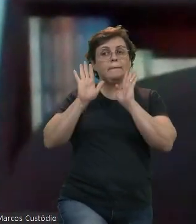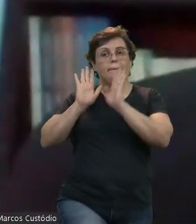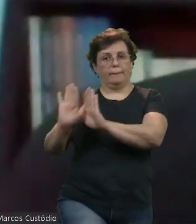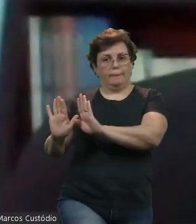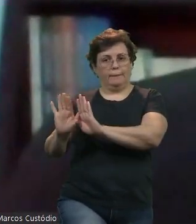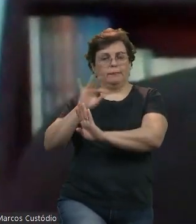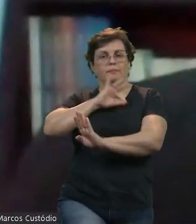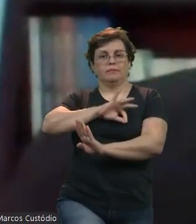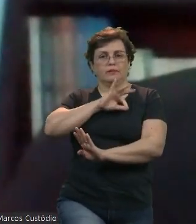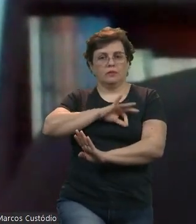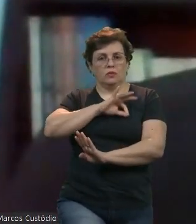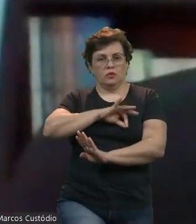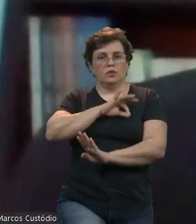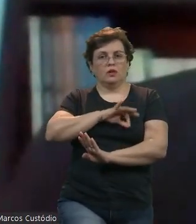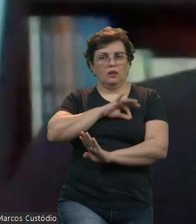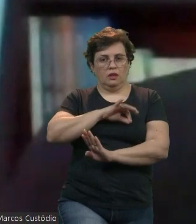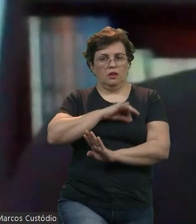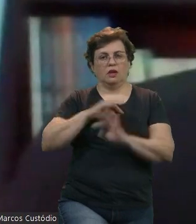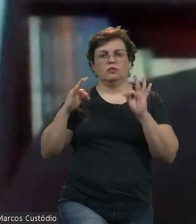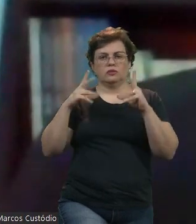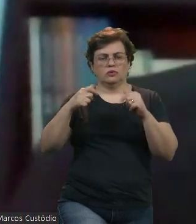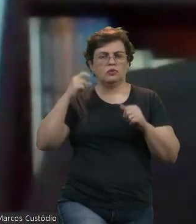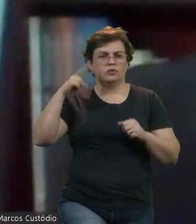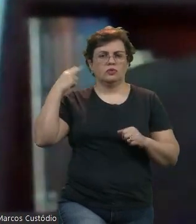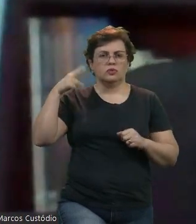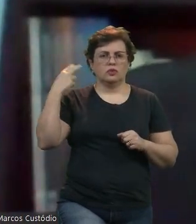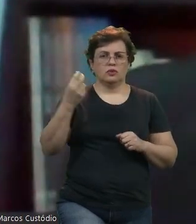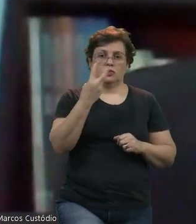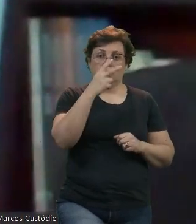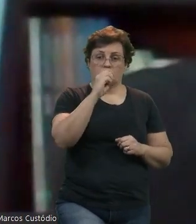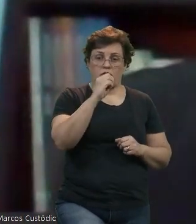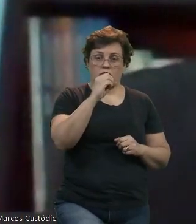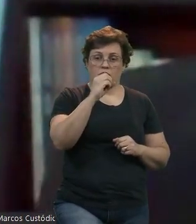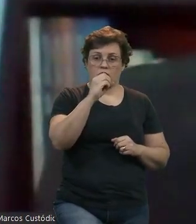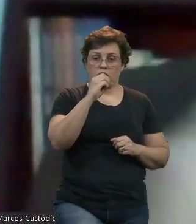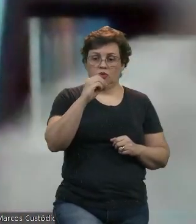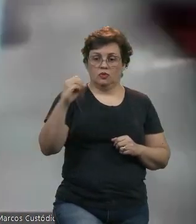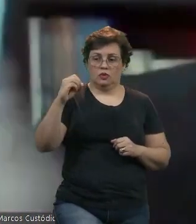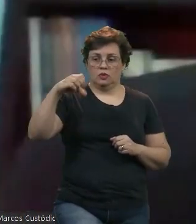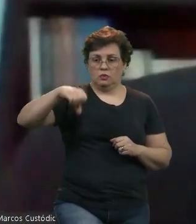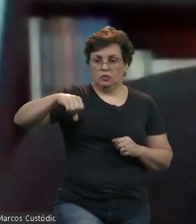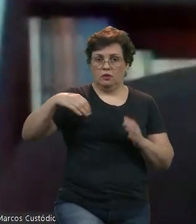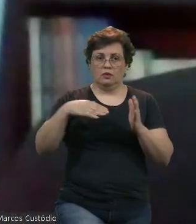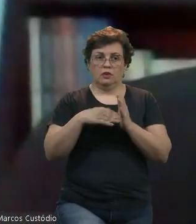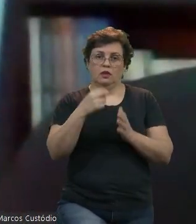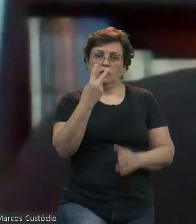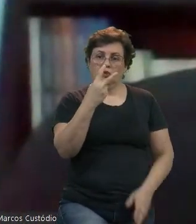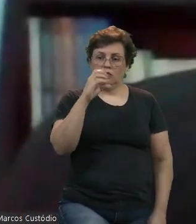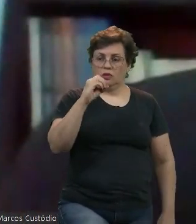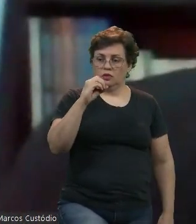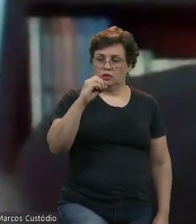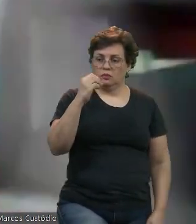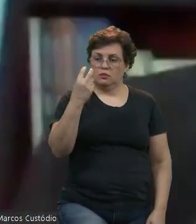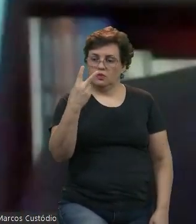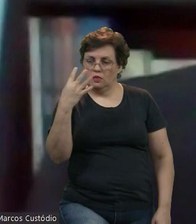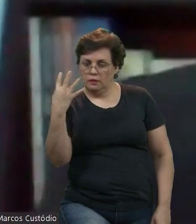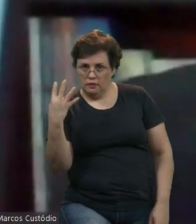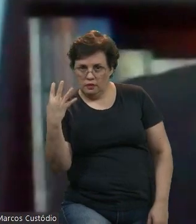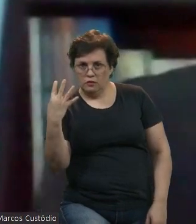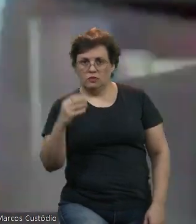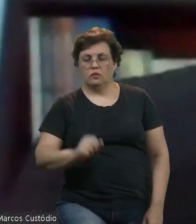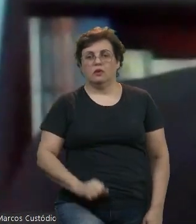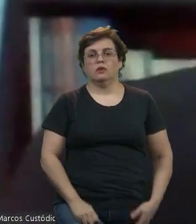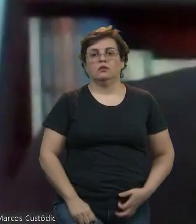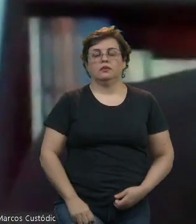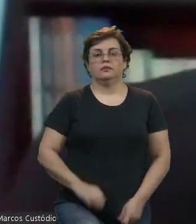o salário, o subsídio dos vereadores de 2009 até 2024. Né?